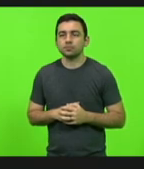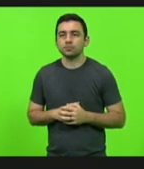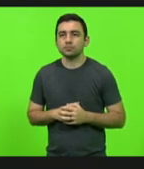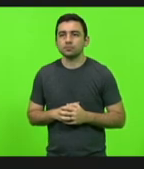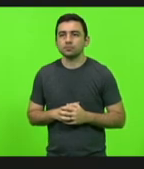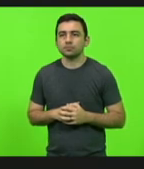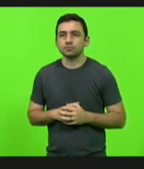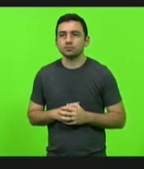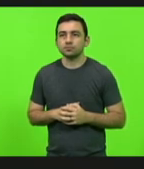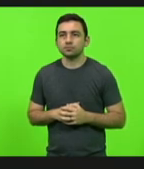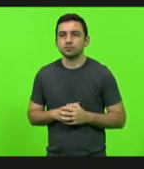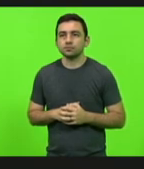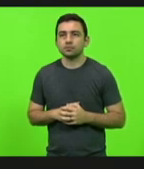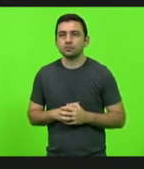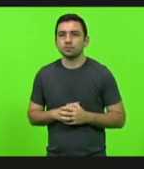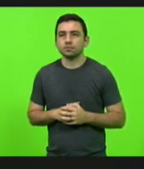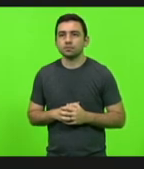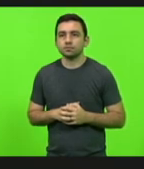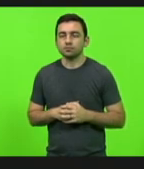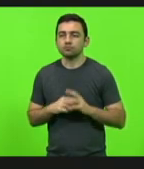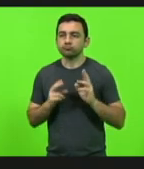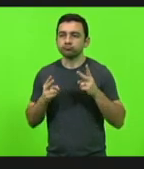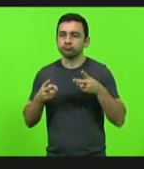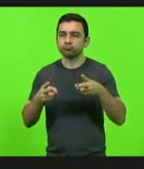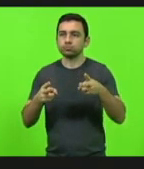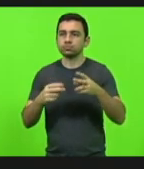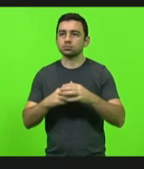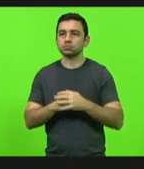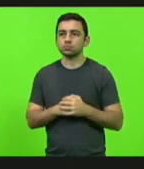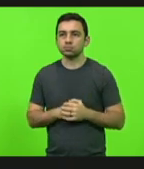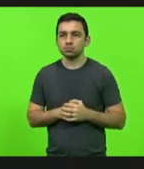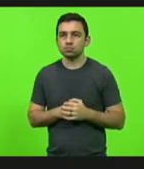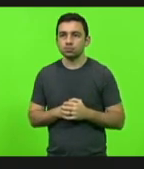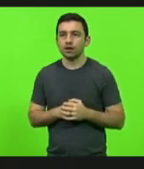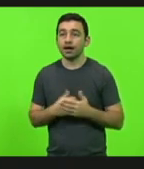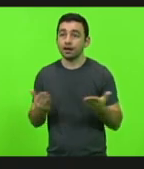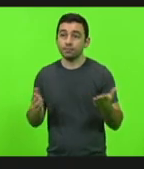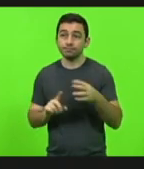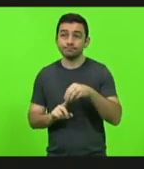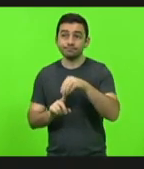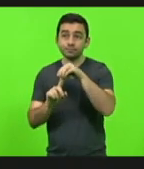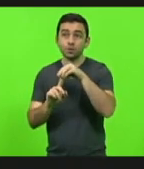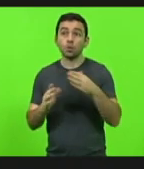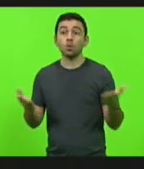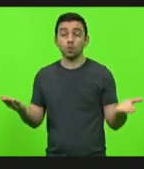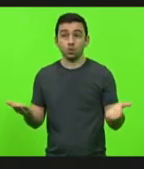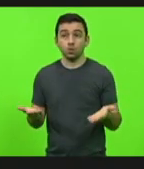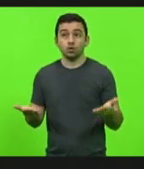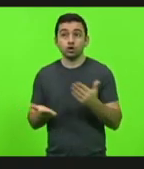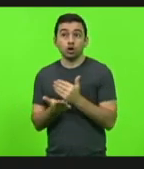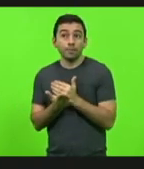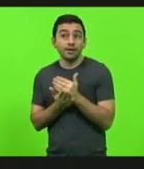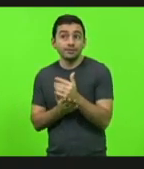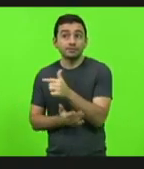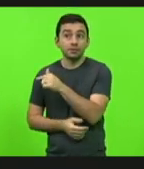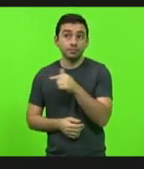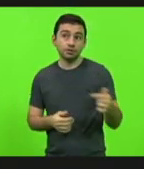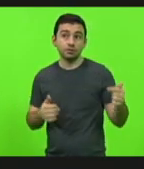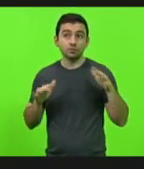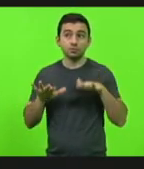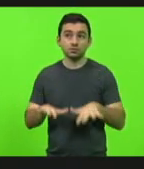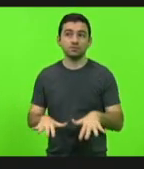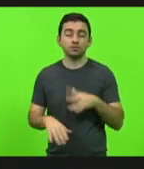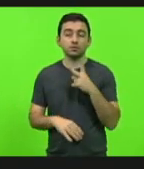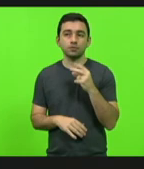Tá bom vamos fazer a sequência eu destaco aqui hoje se inicia a semana inclusiva